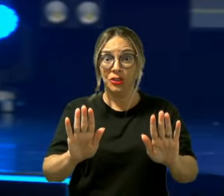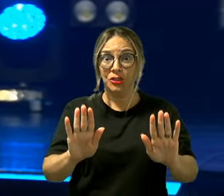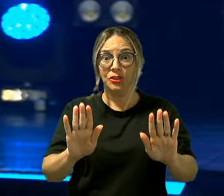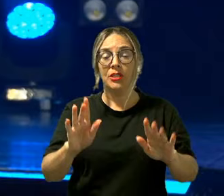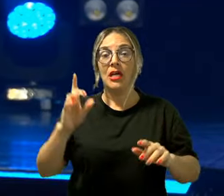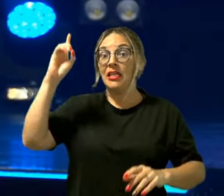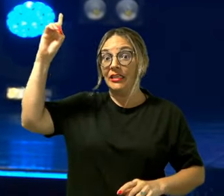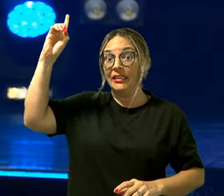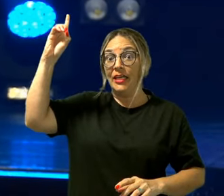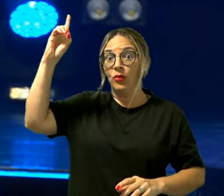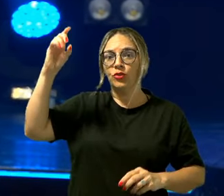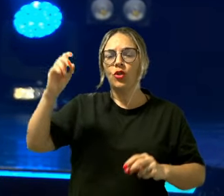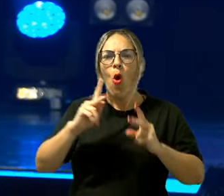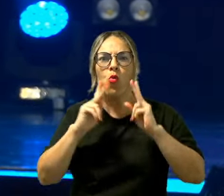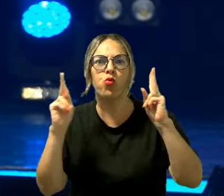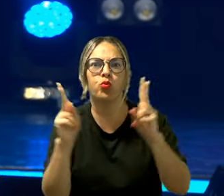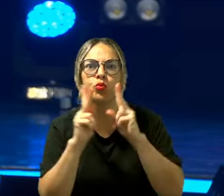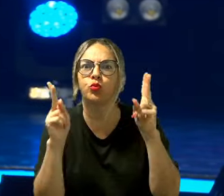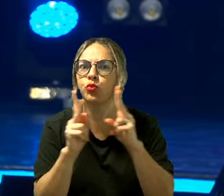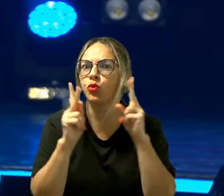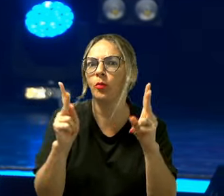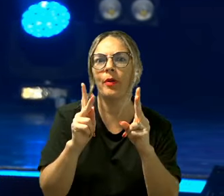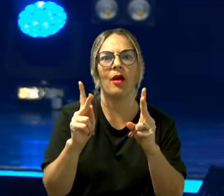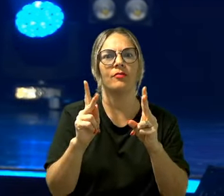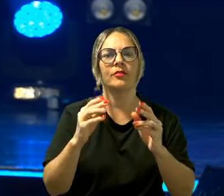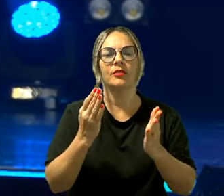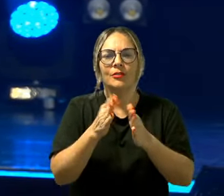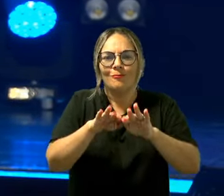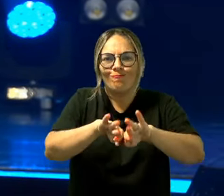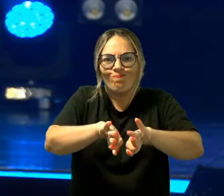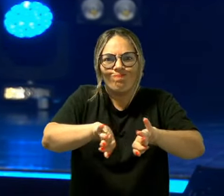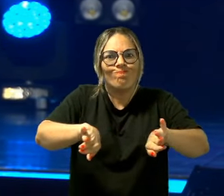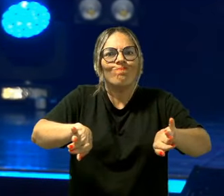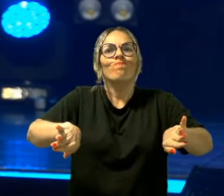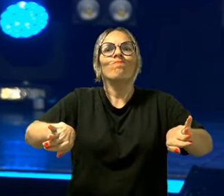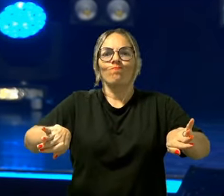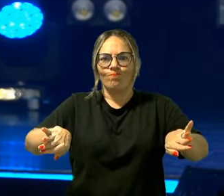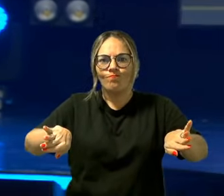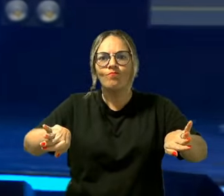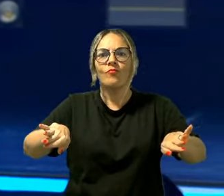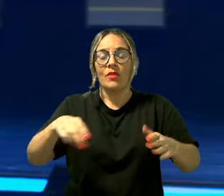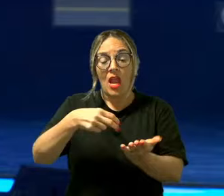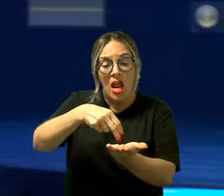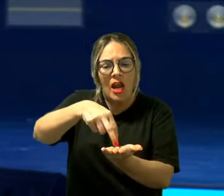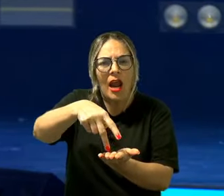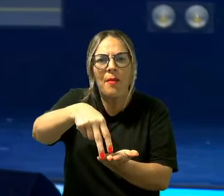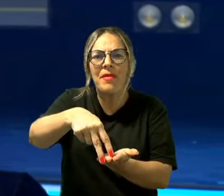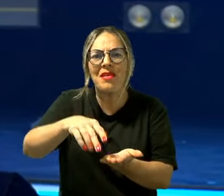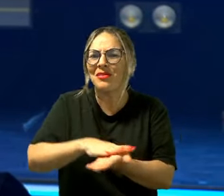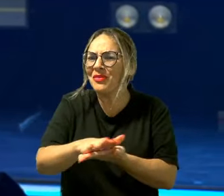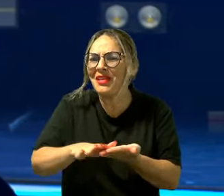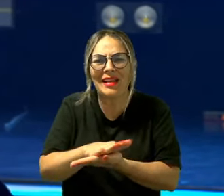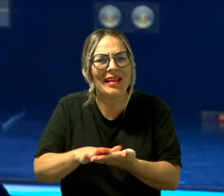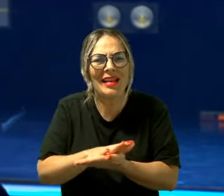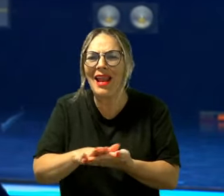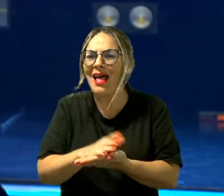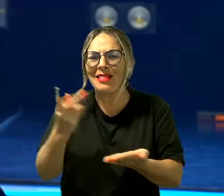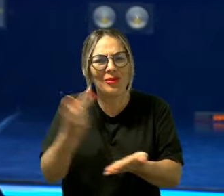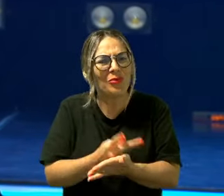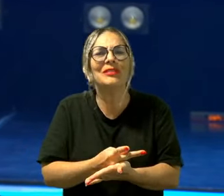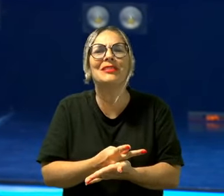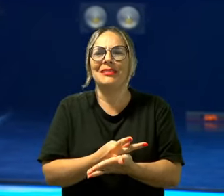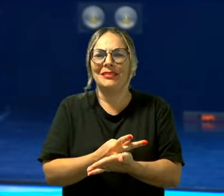aqui e está falando assim: mas eu estou orando e não estou vendo nada acontecer. Eu estou caminhando e não estou vendo nada acontecer. Mas o que você não sabe é que lá do outro